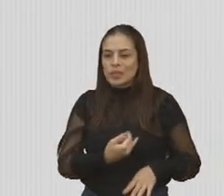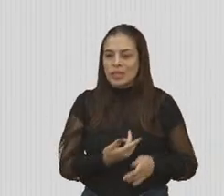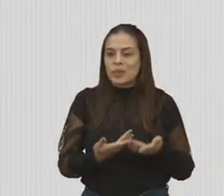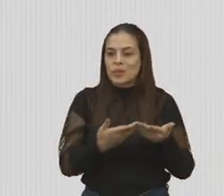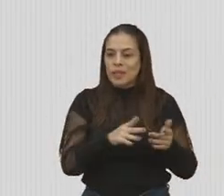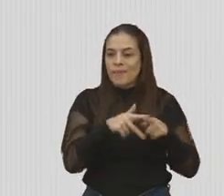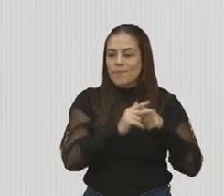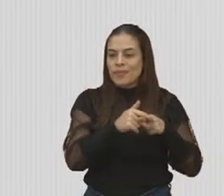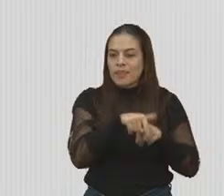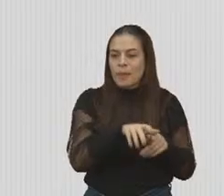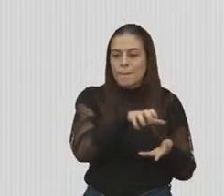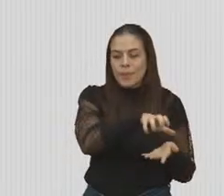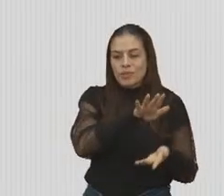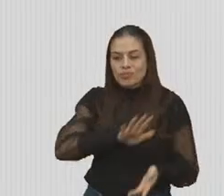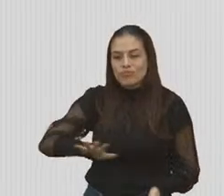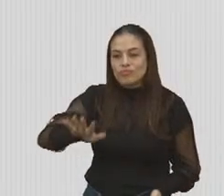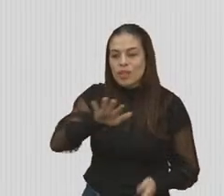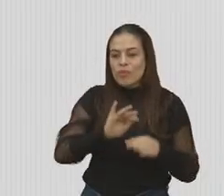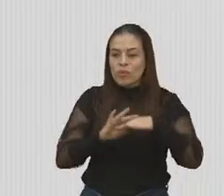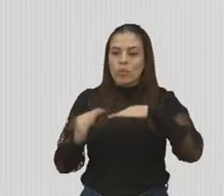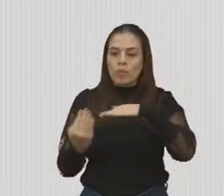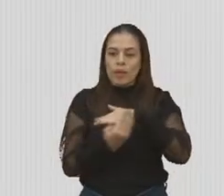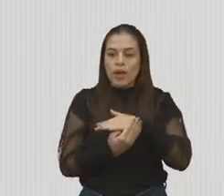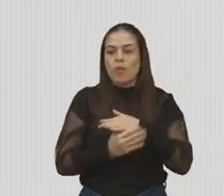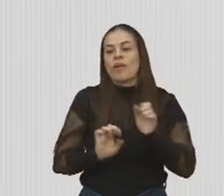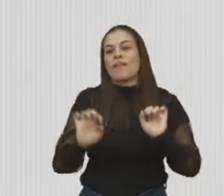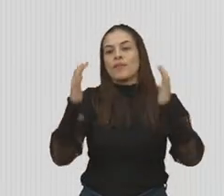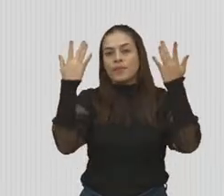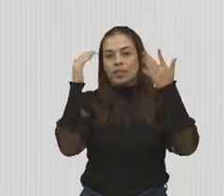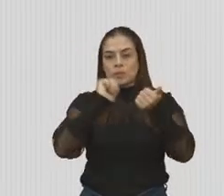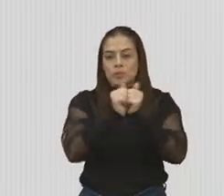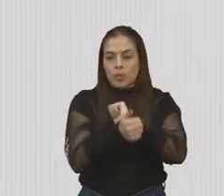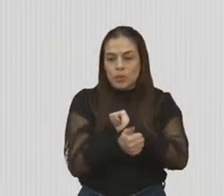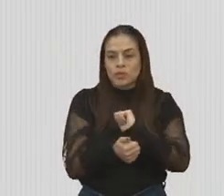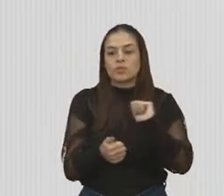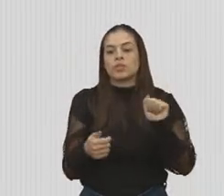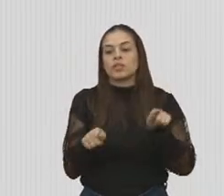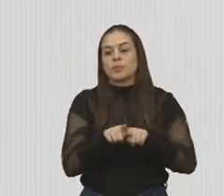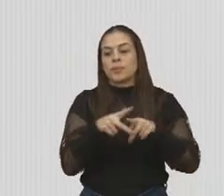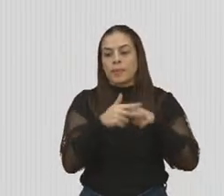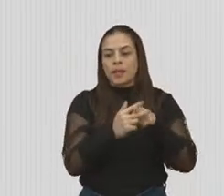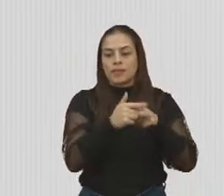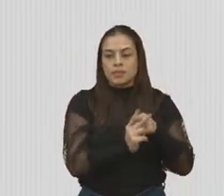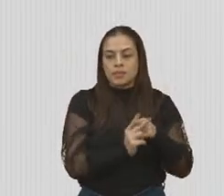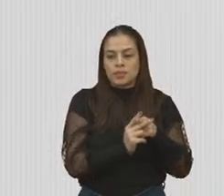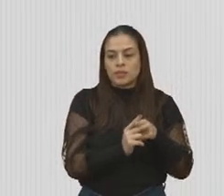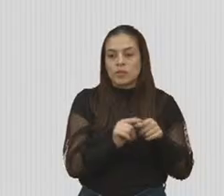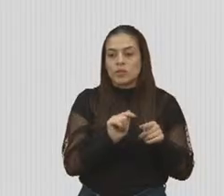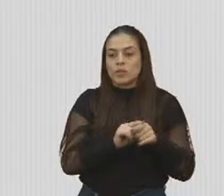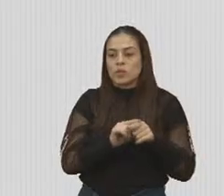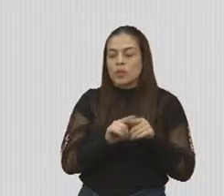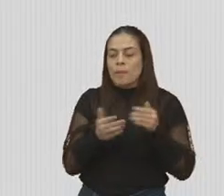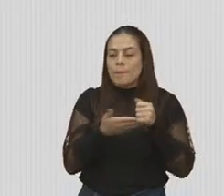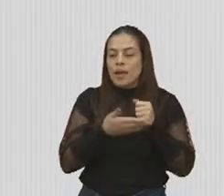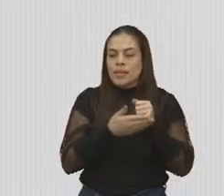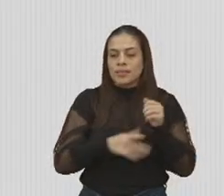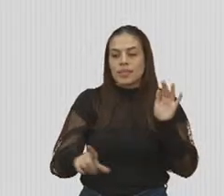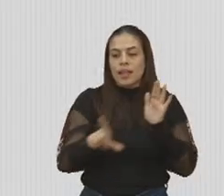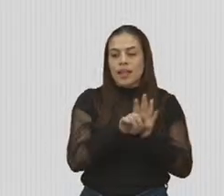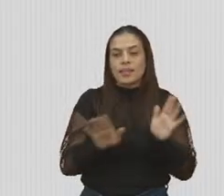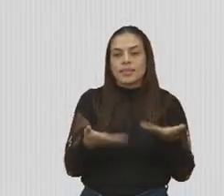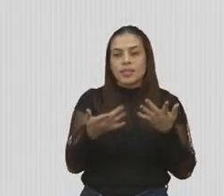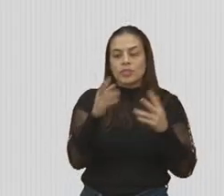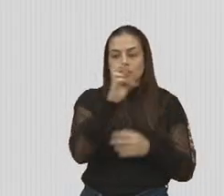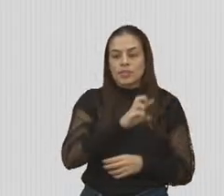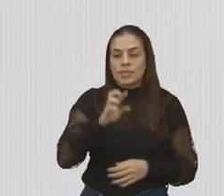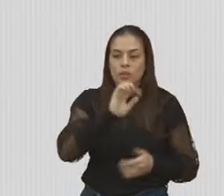espaços esportivos nos bairros, eventos esportivos e manutenção dos eventos esportivos com base na Lei de Incentivo